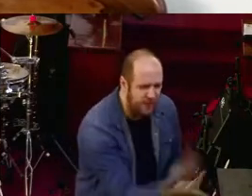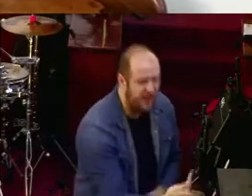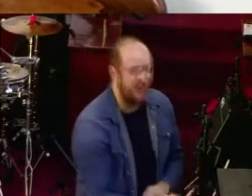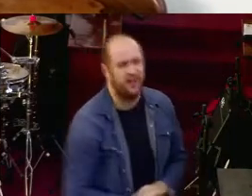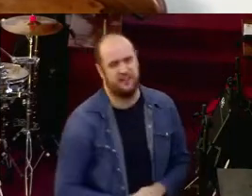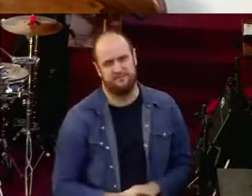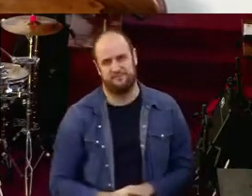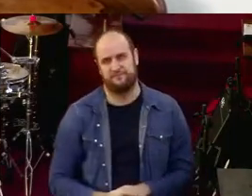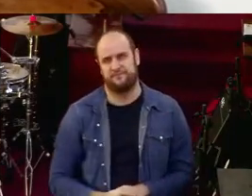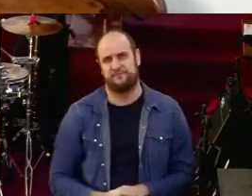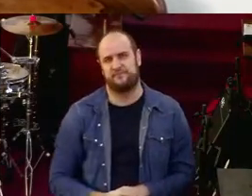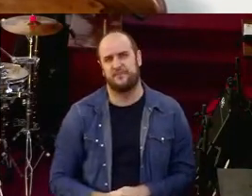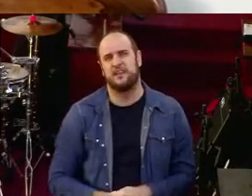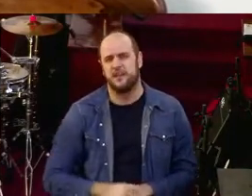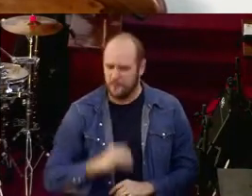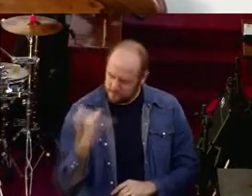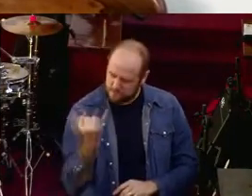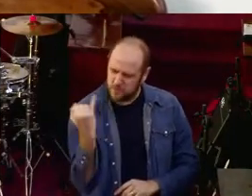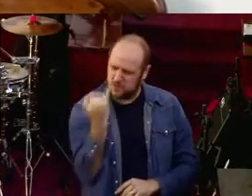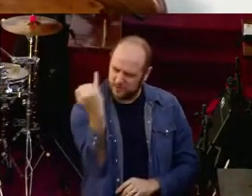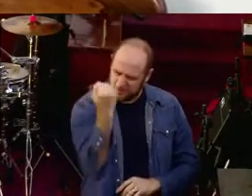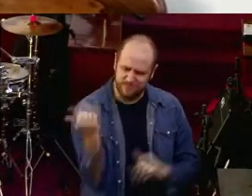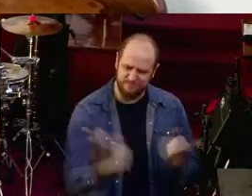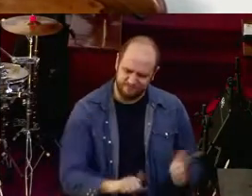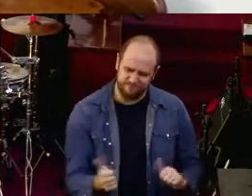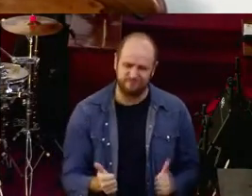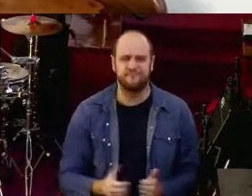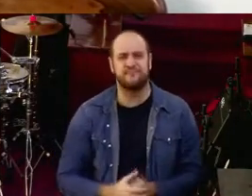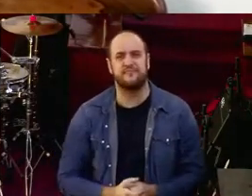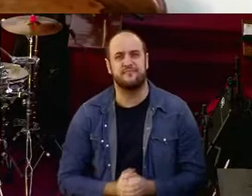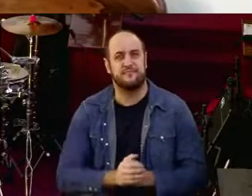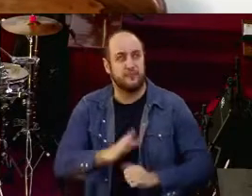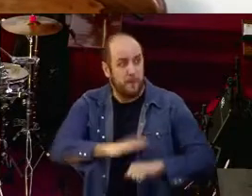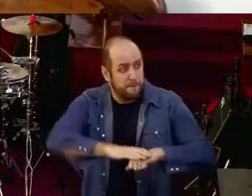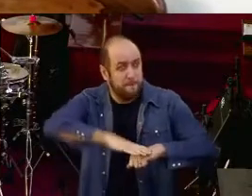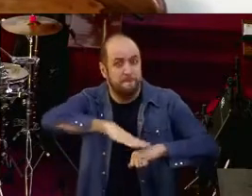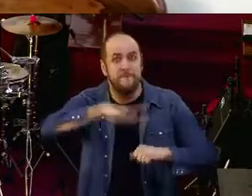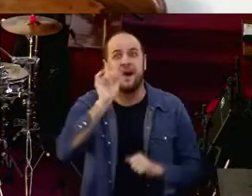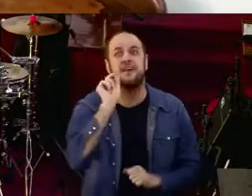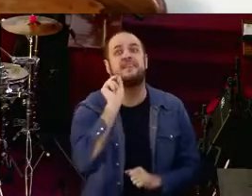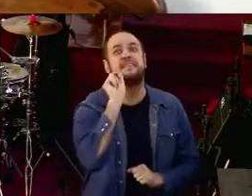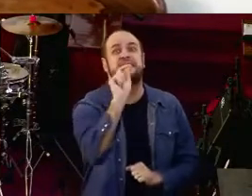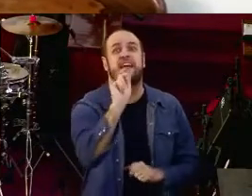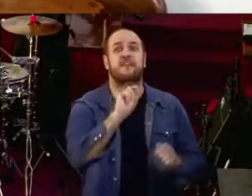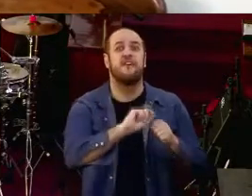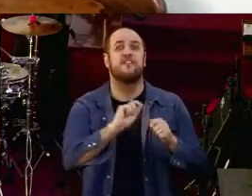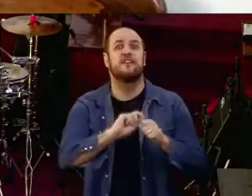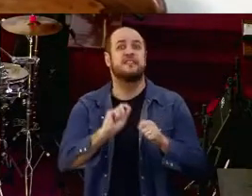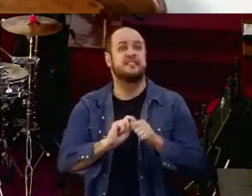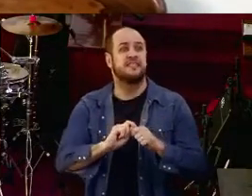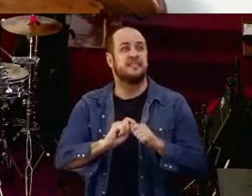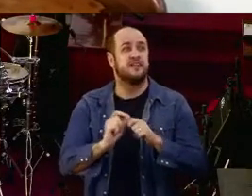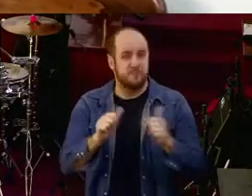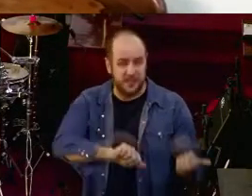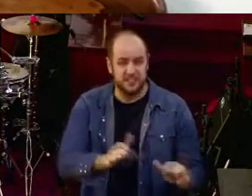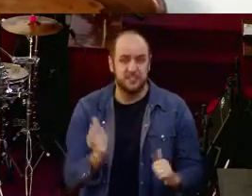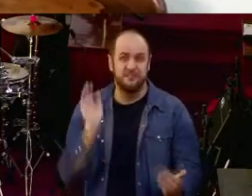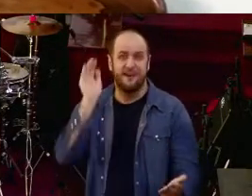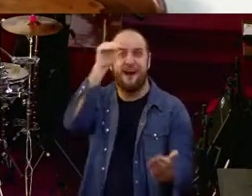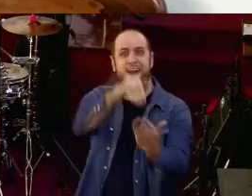mais importante sobre o nosso batismo. E mais, o que faremos do nosso batismo até Cristo